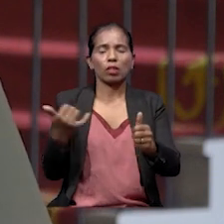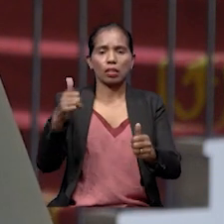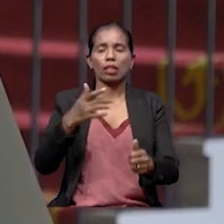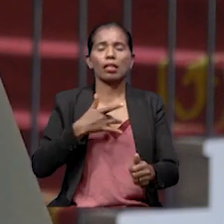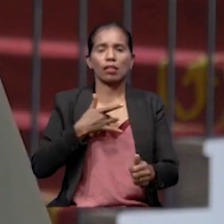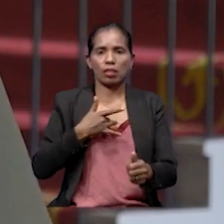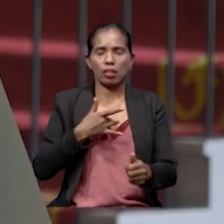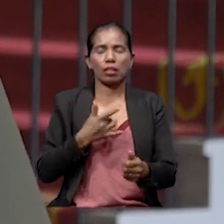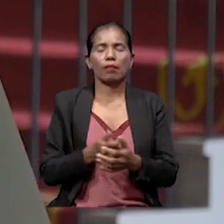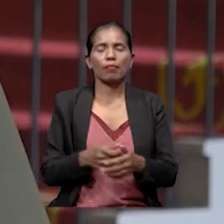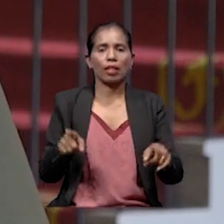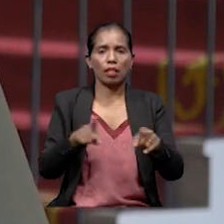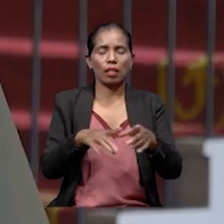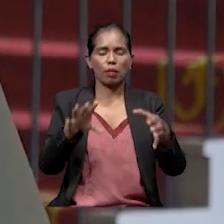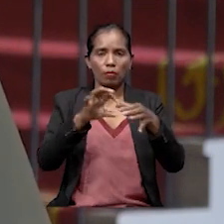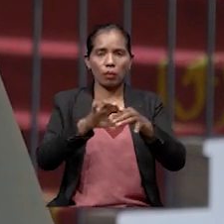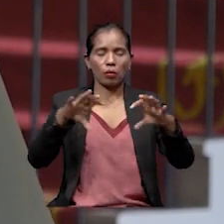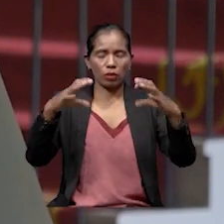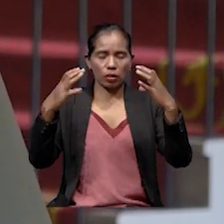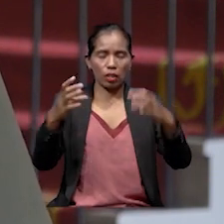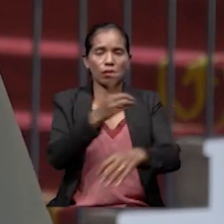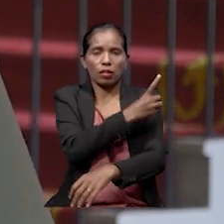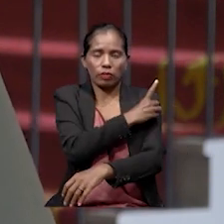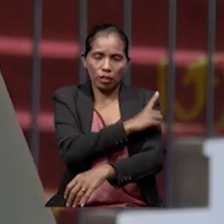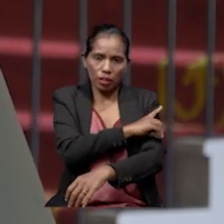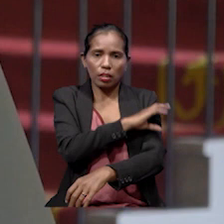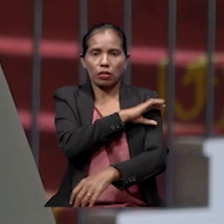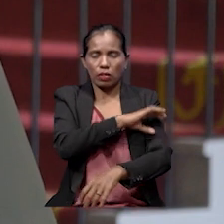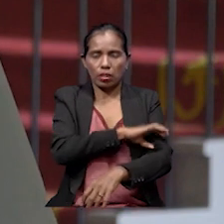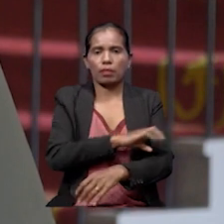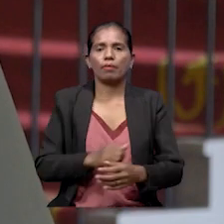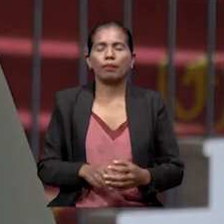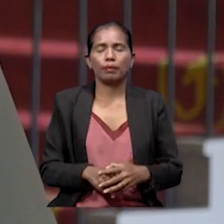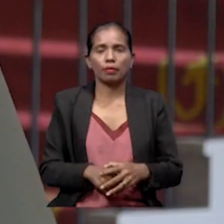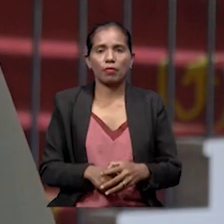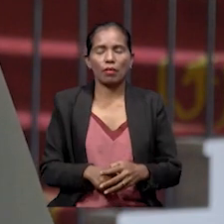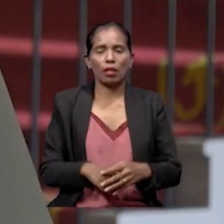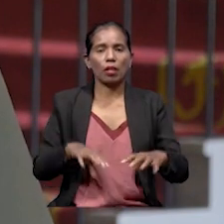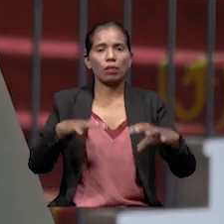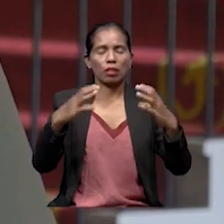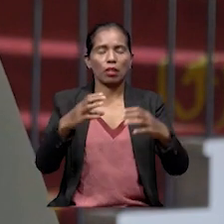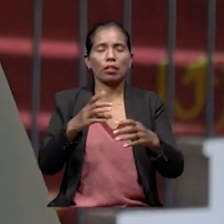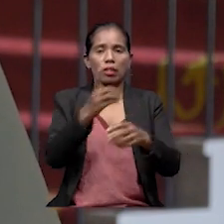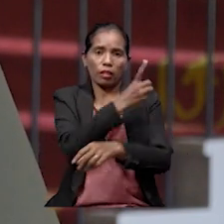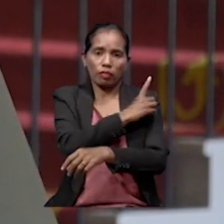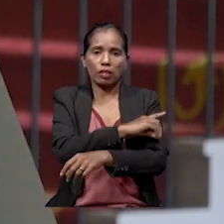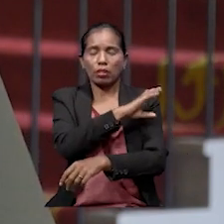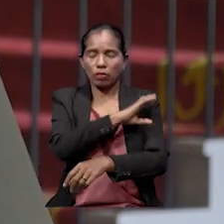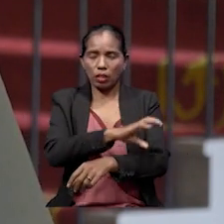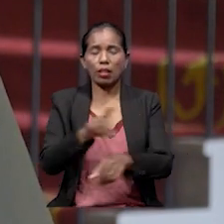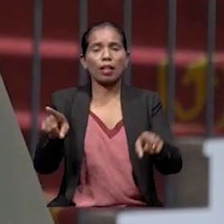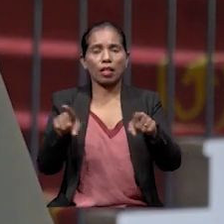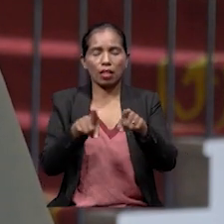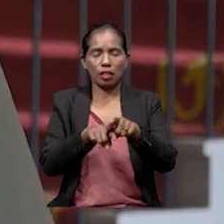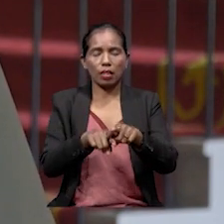anessa. Membro do Conselho Superior de Defesa e Segurança e função Conselho Superior de Defesa e Segurança maca né nessa